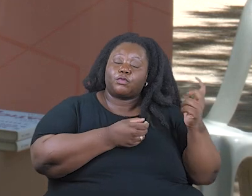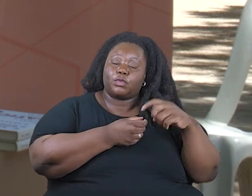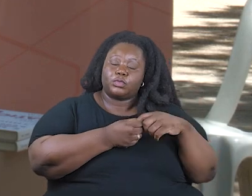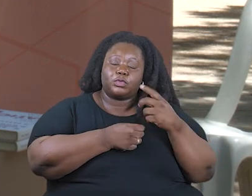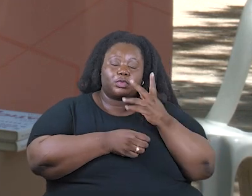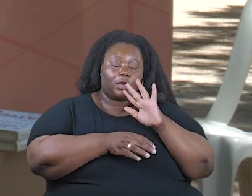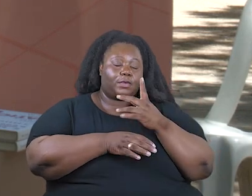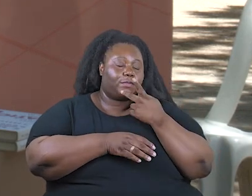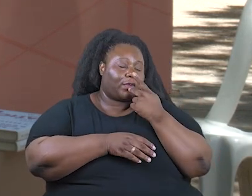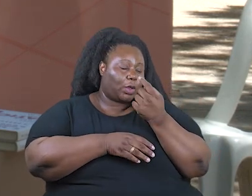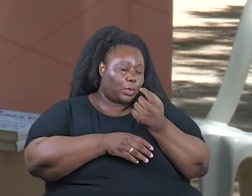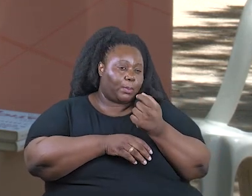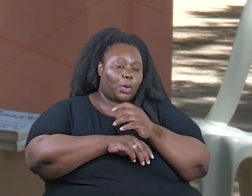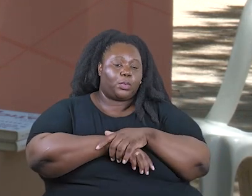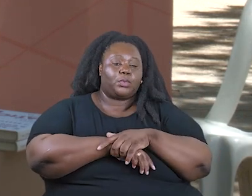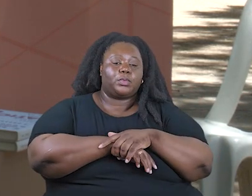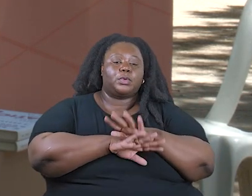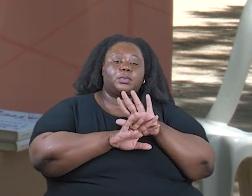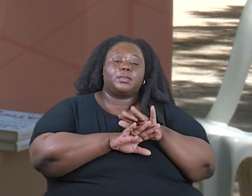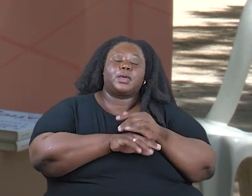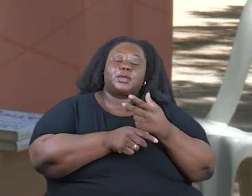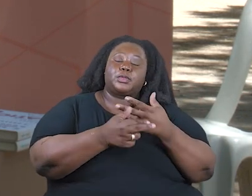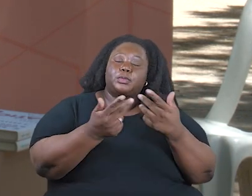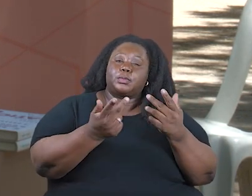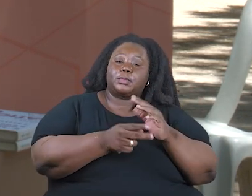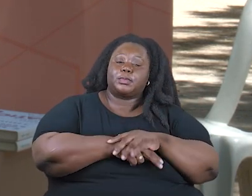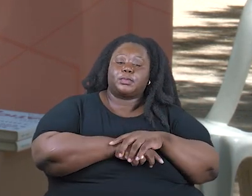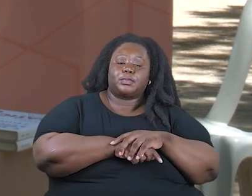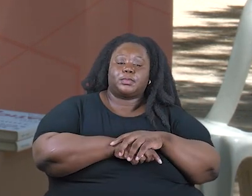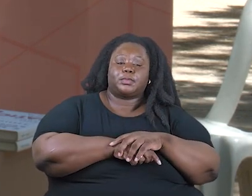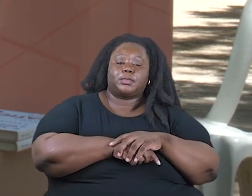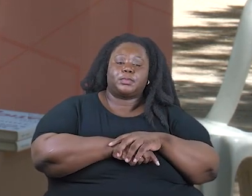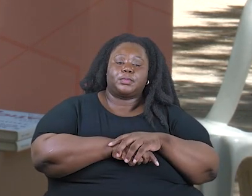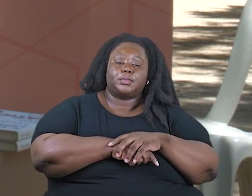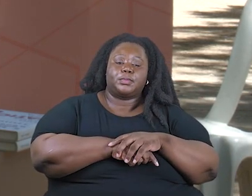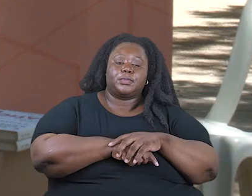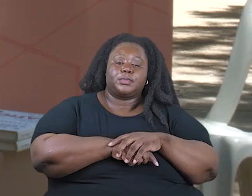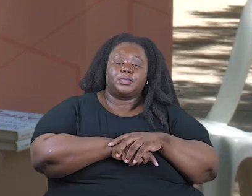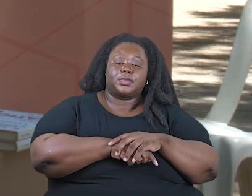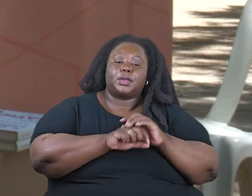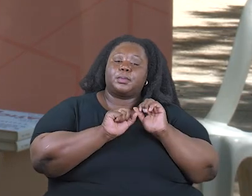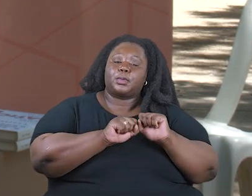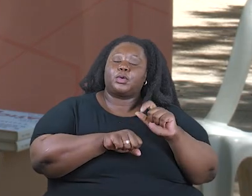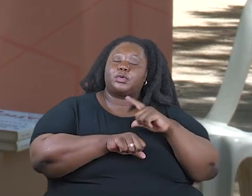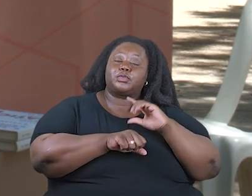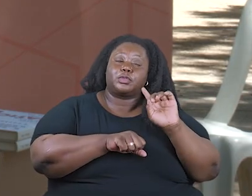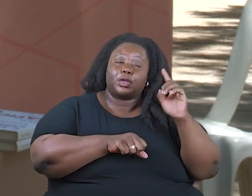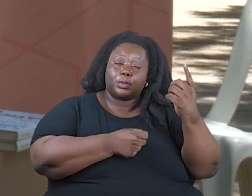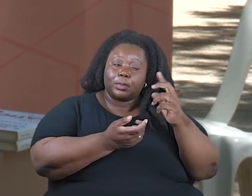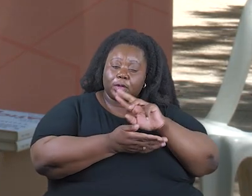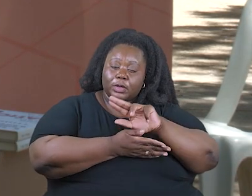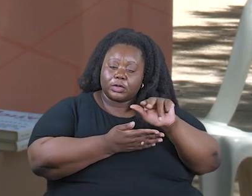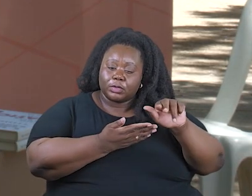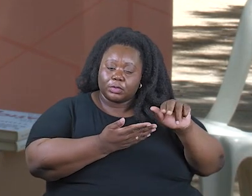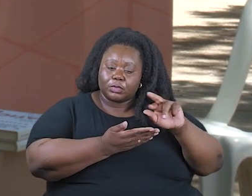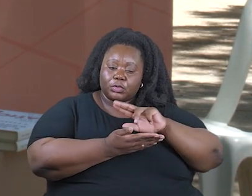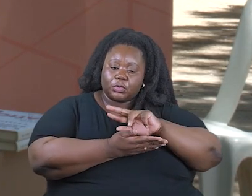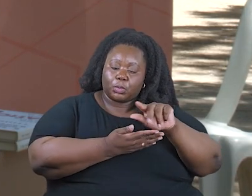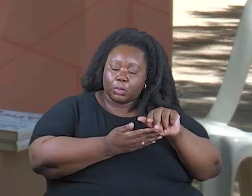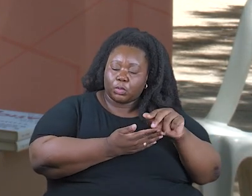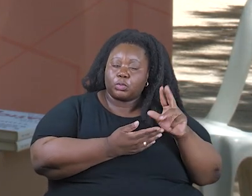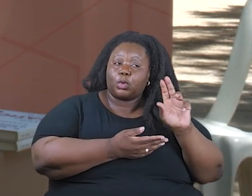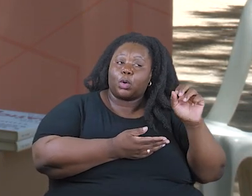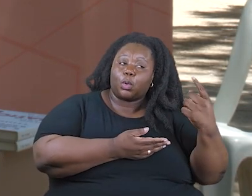nisso, que você já falou um pouco, mas uma questão meio paradoxal que seria, poderia haver uma edição única de um